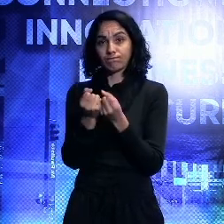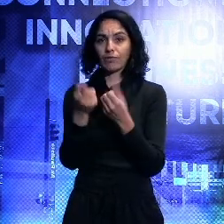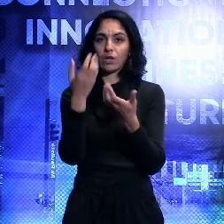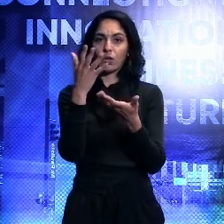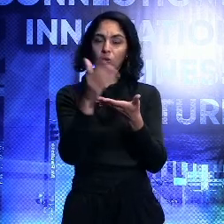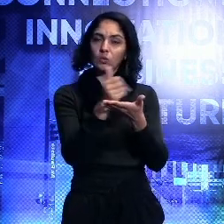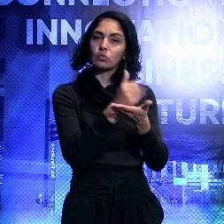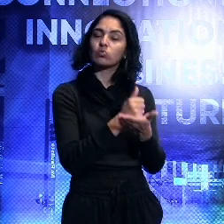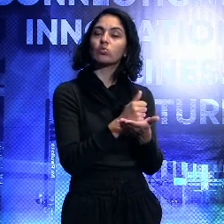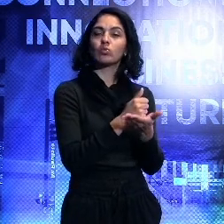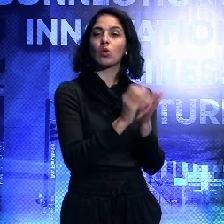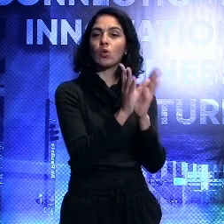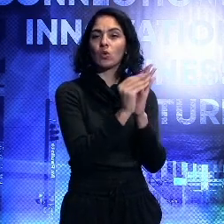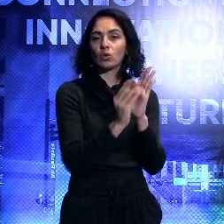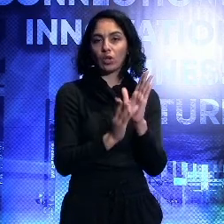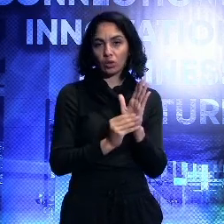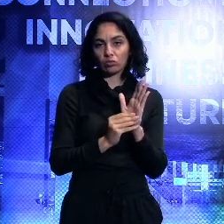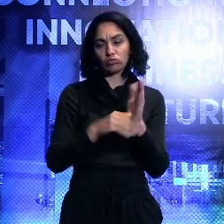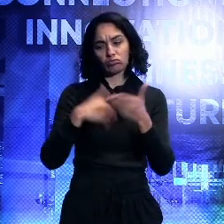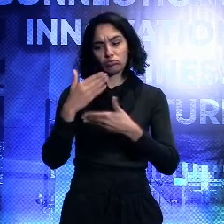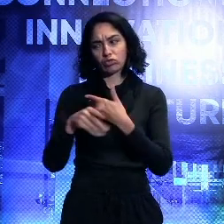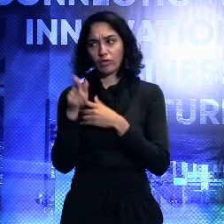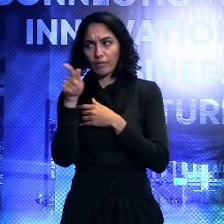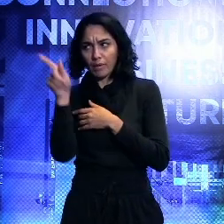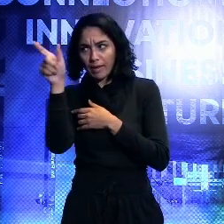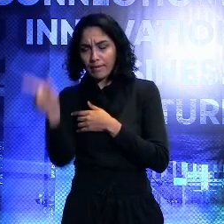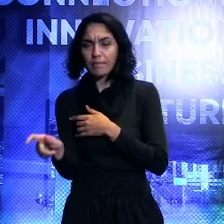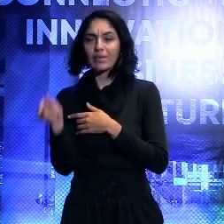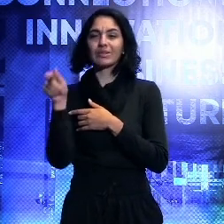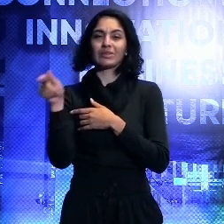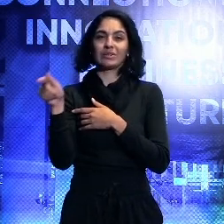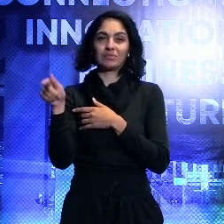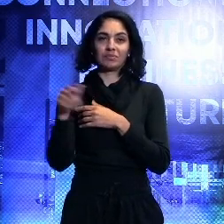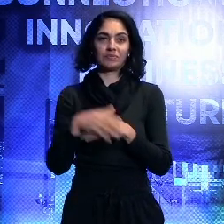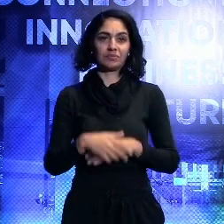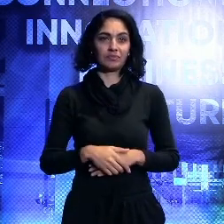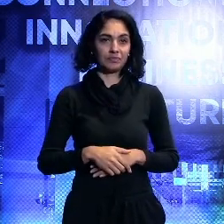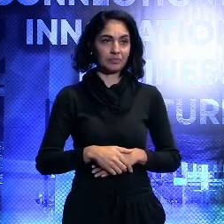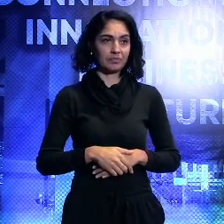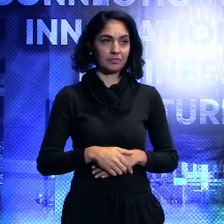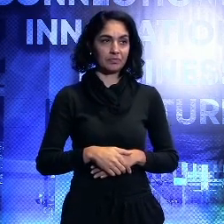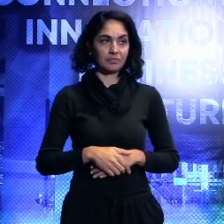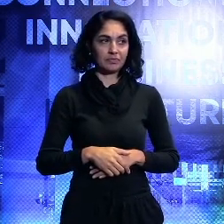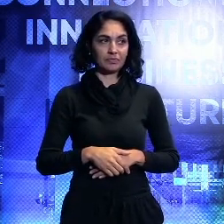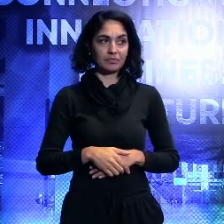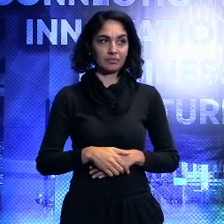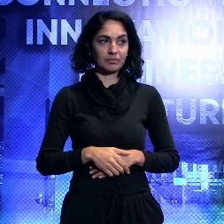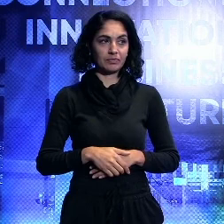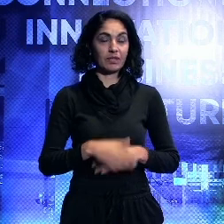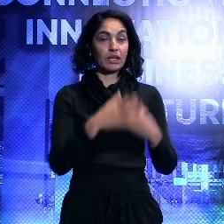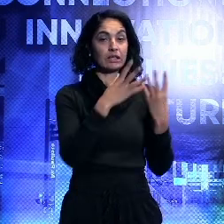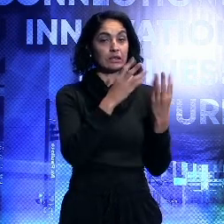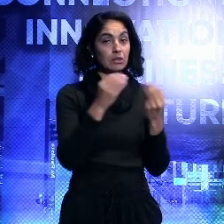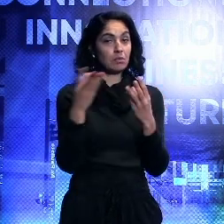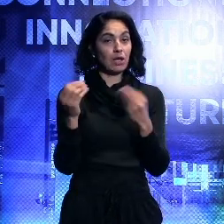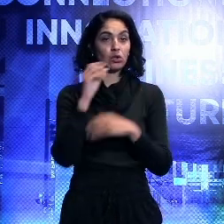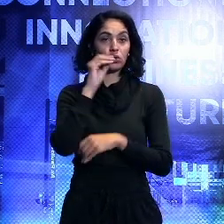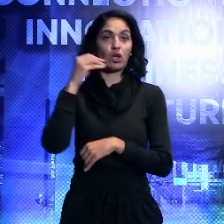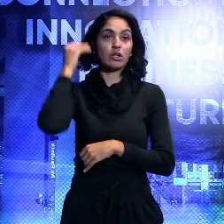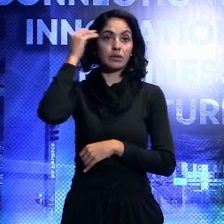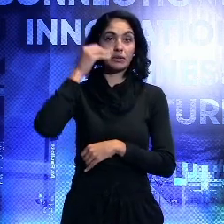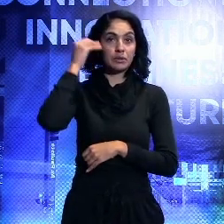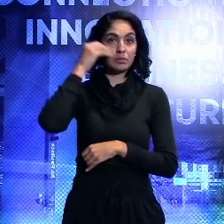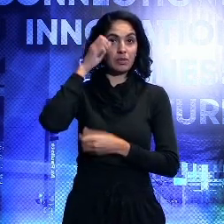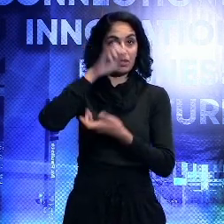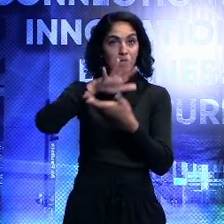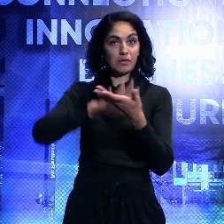vou desenvolver para esse cara aqui, para essa persona. Tá? E aqui, sim, você usa muito a sua experiência e a sua criatividade para fazer essa